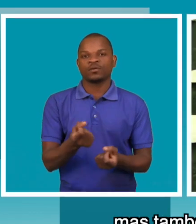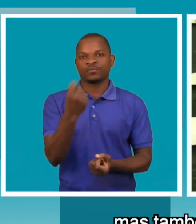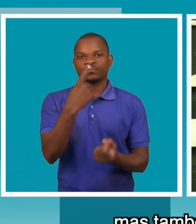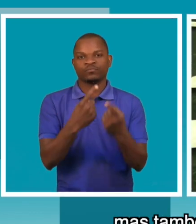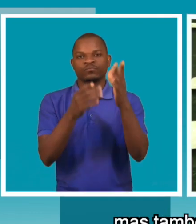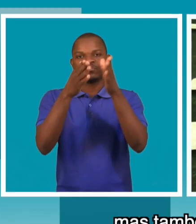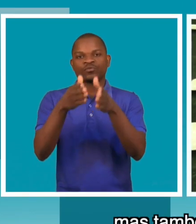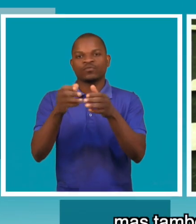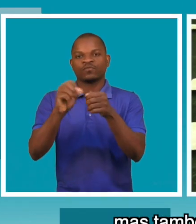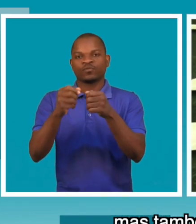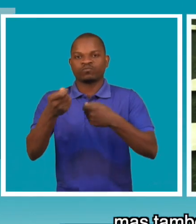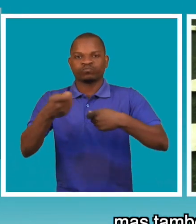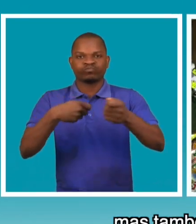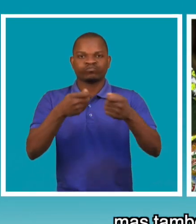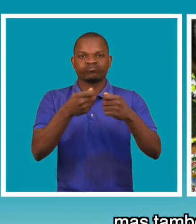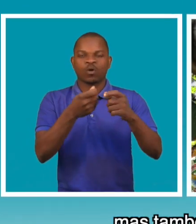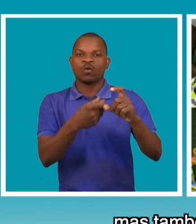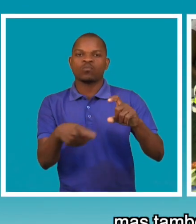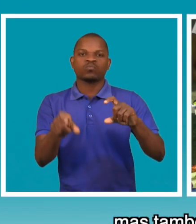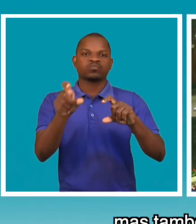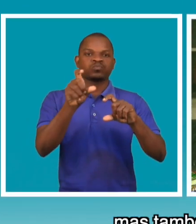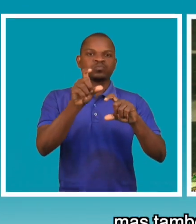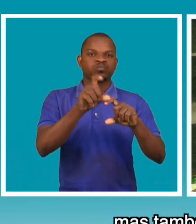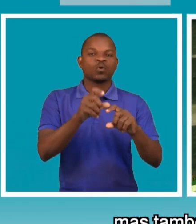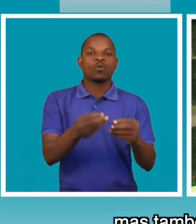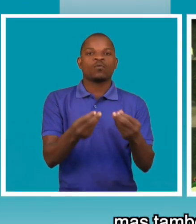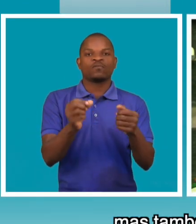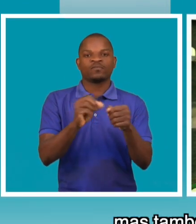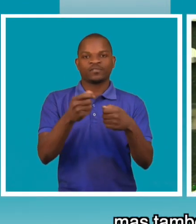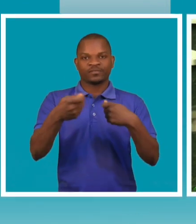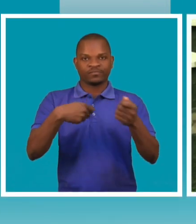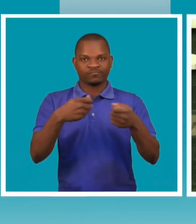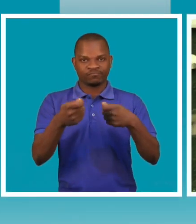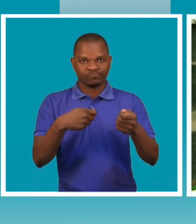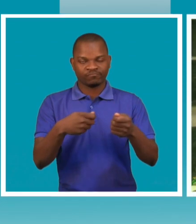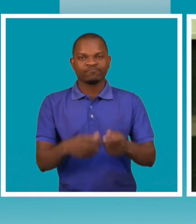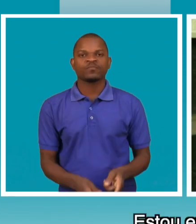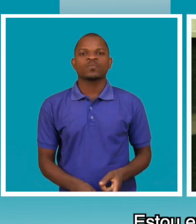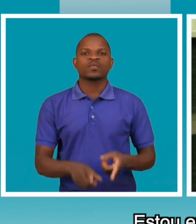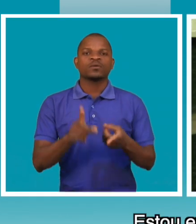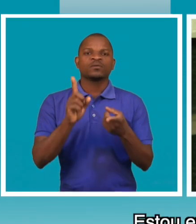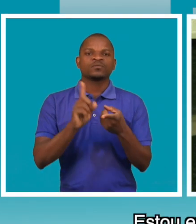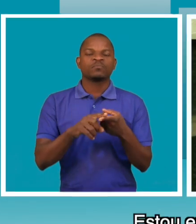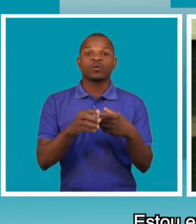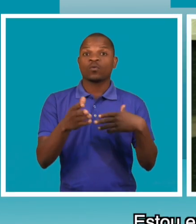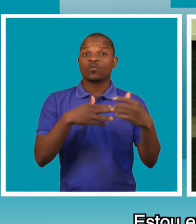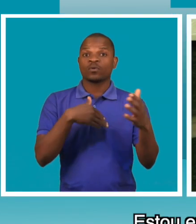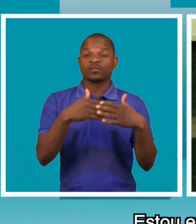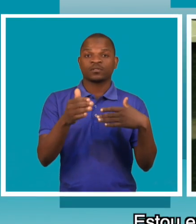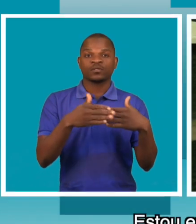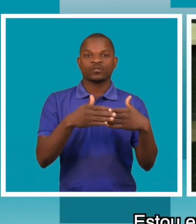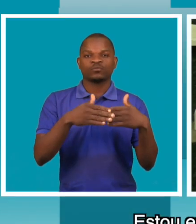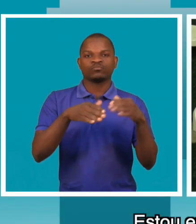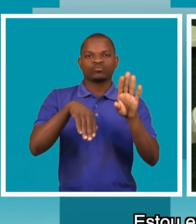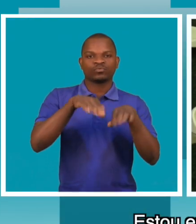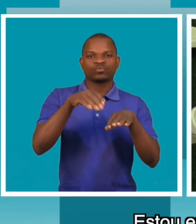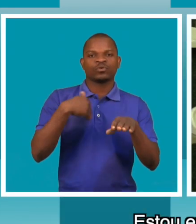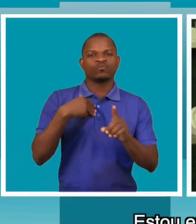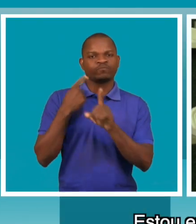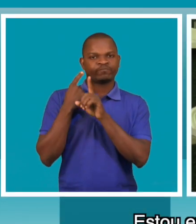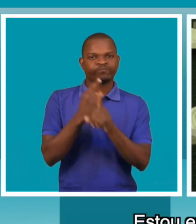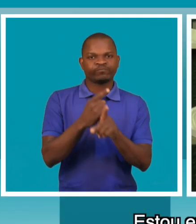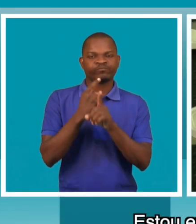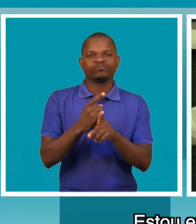para os comerciantes aumentarem as possibilidades de negócio. Qualquer que é jogo, eu estou aí dentro,